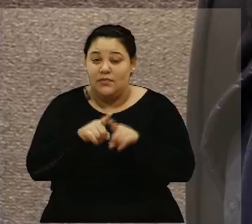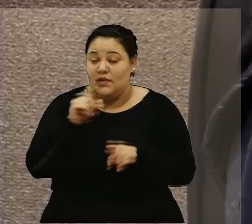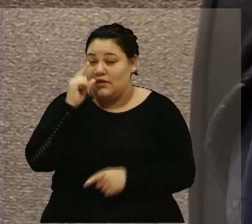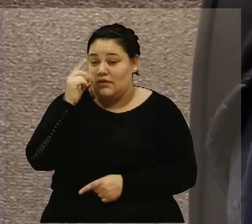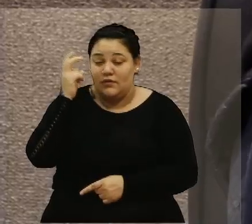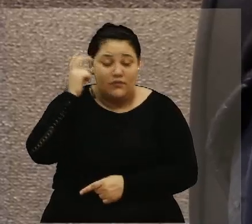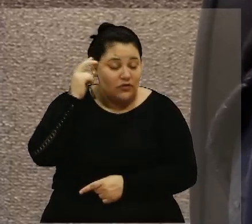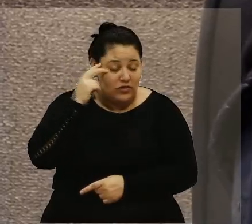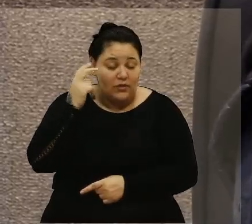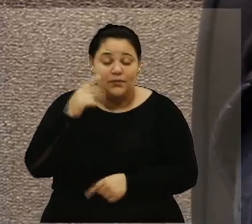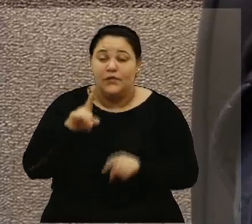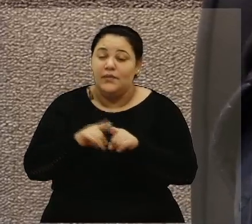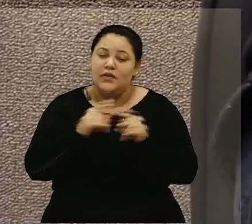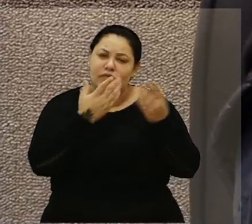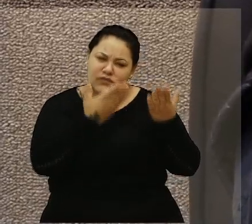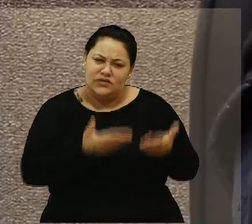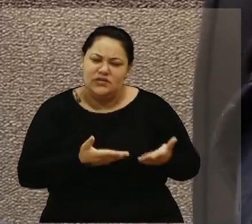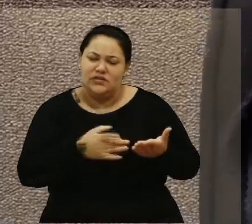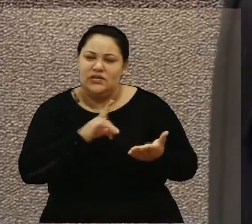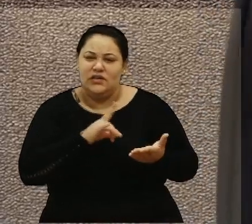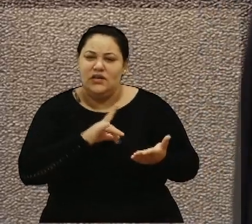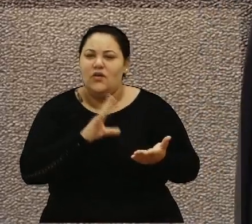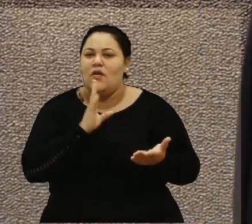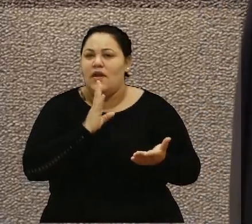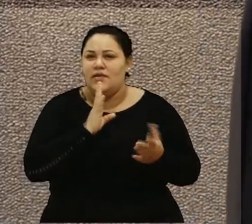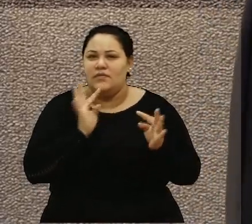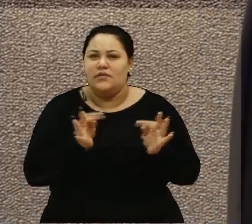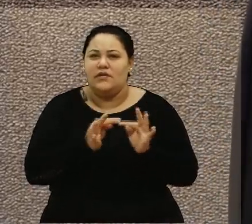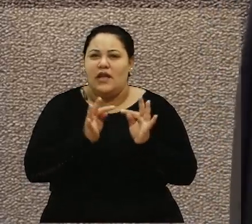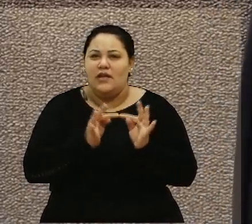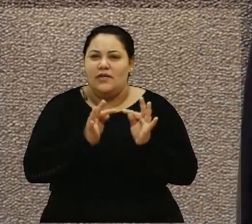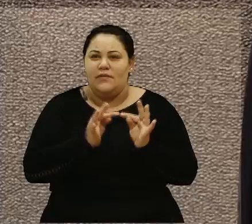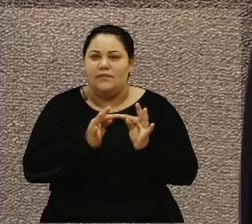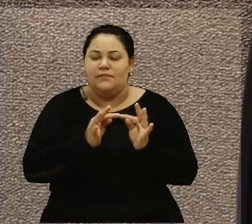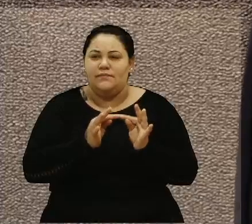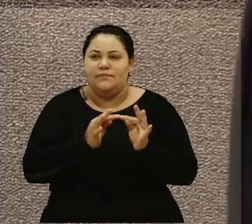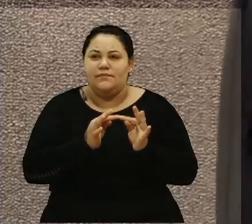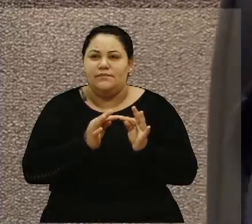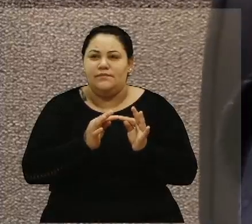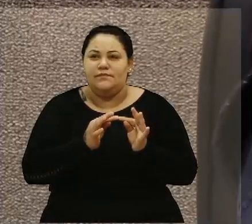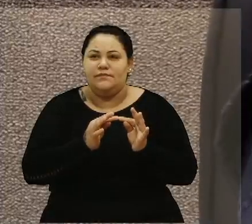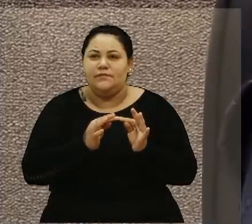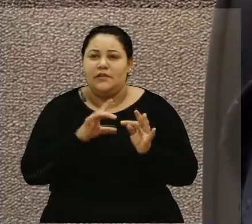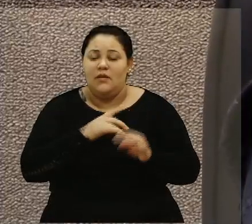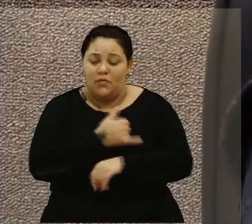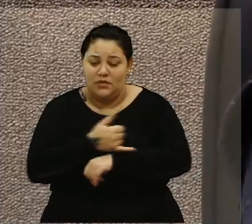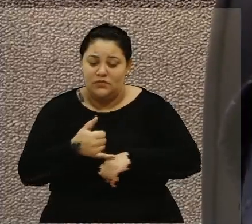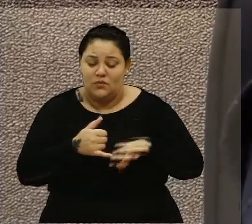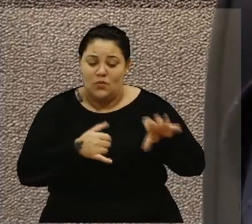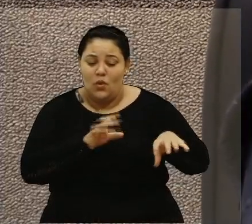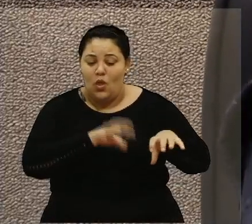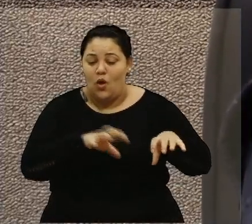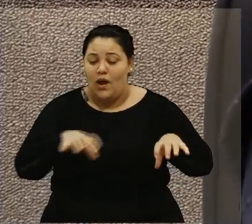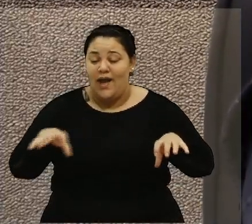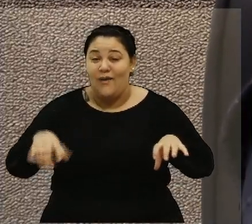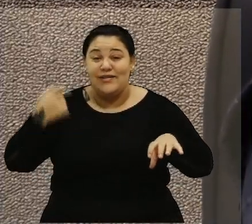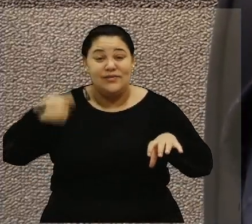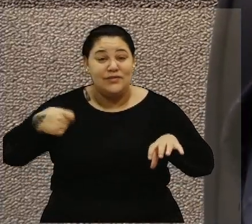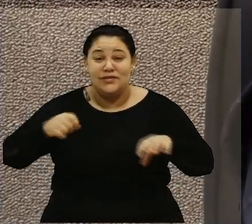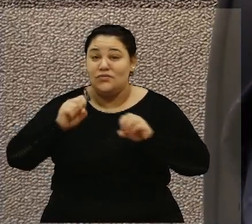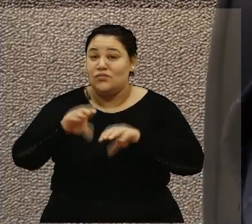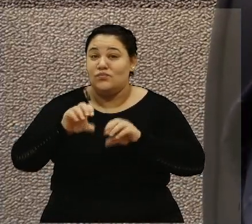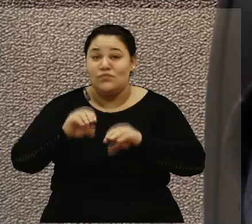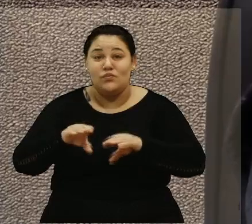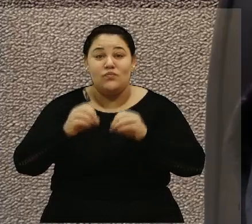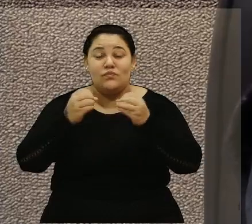Vossa Excelência, que tem o conhecimento técnico e passou por um órgão, e os órgãos eles têm que ser orientativos. Quando a gente